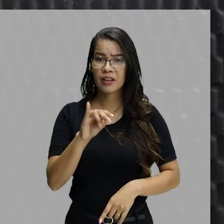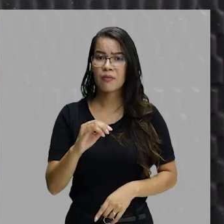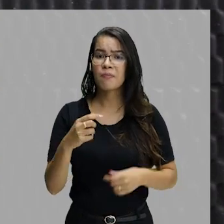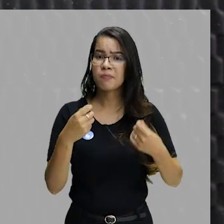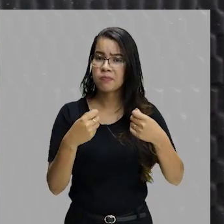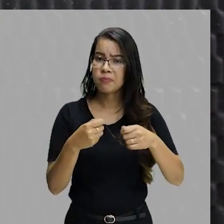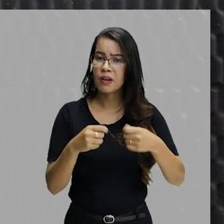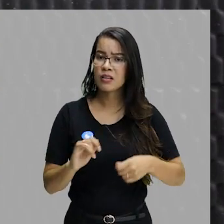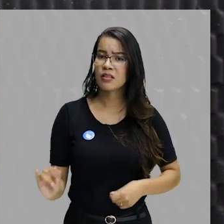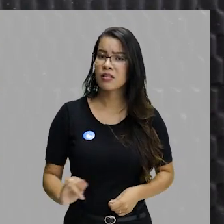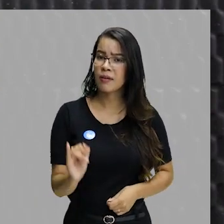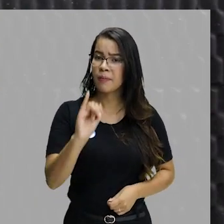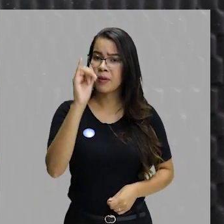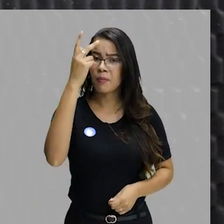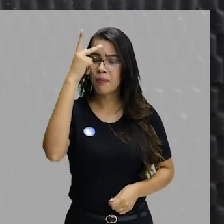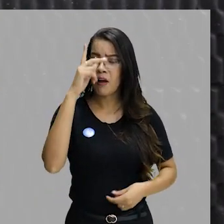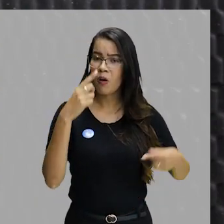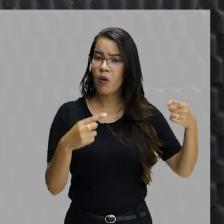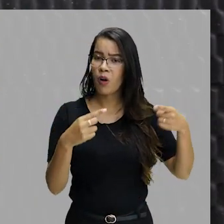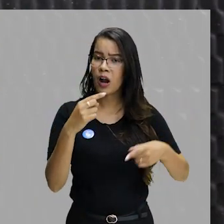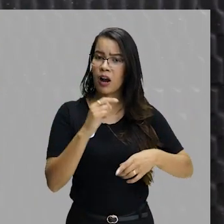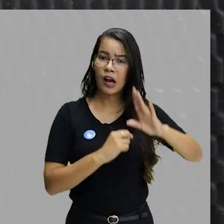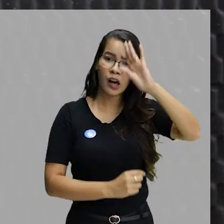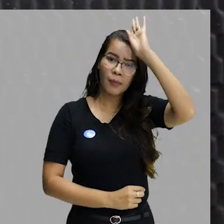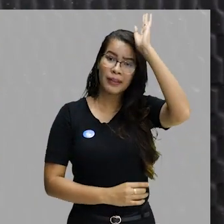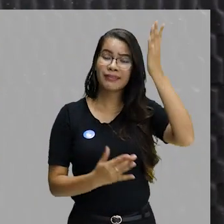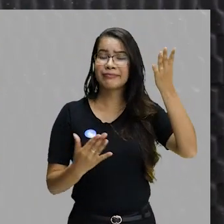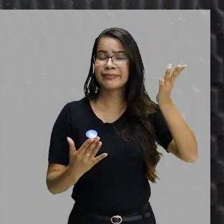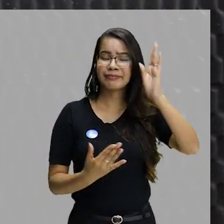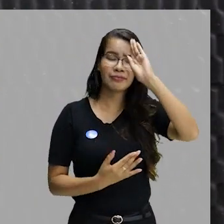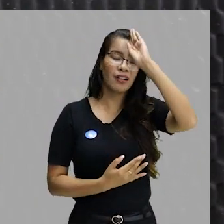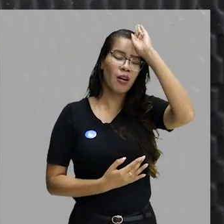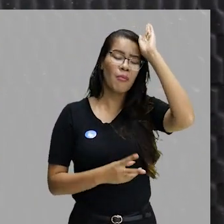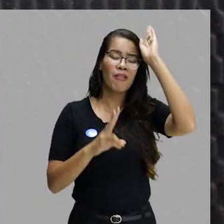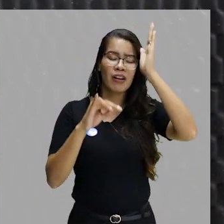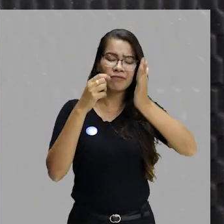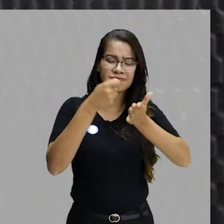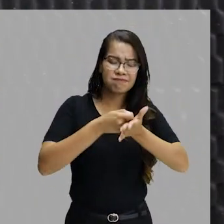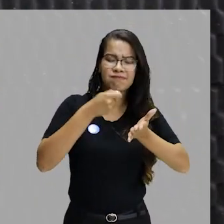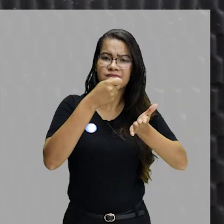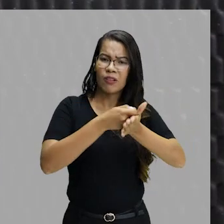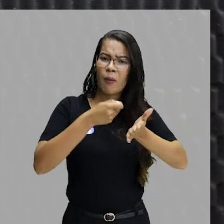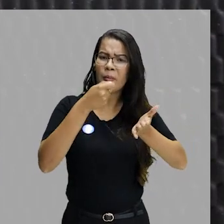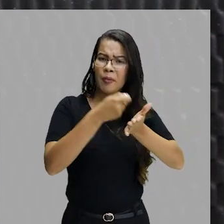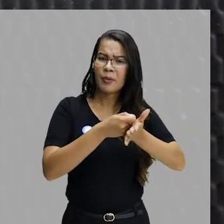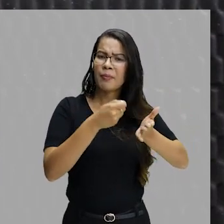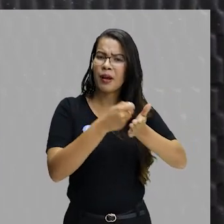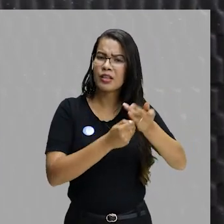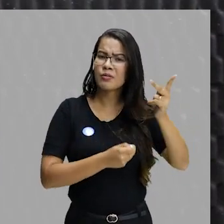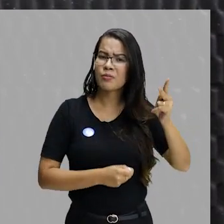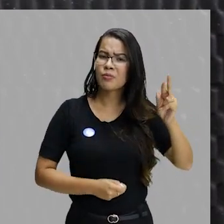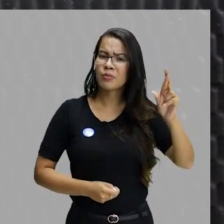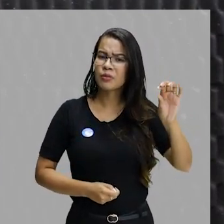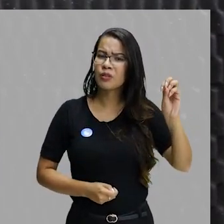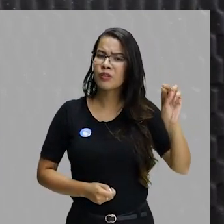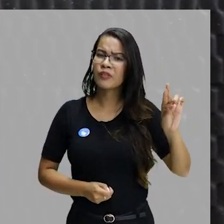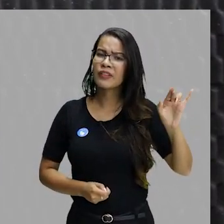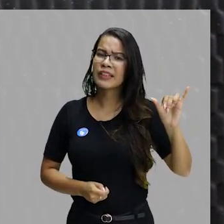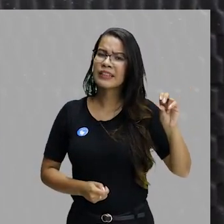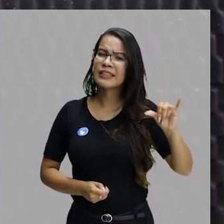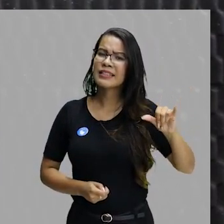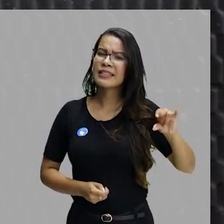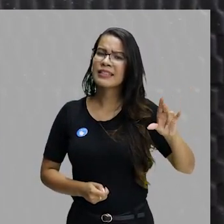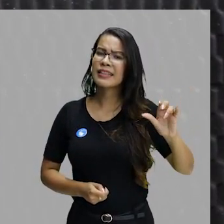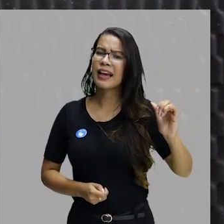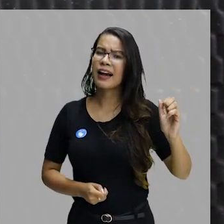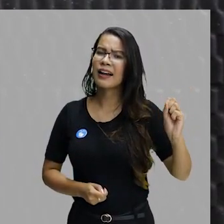para o controle de Roma. Então, Roma simplesmente vai oprimir essas províncias e isso vai acabar